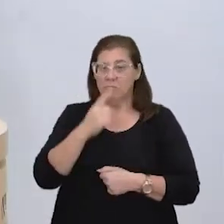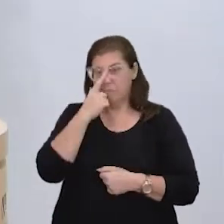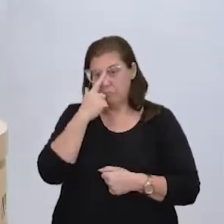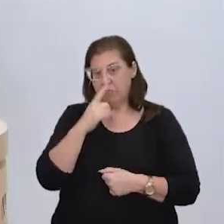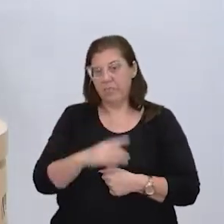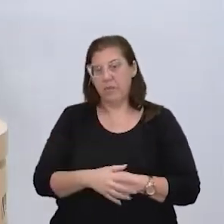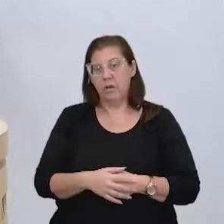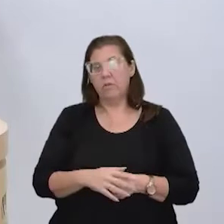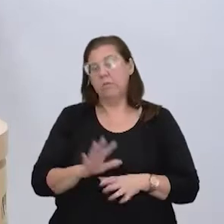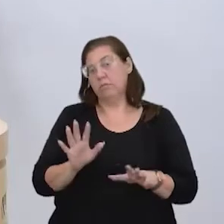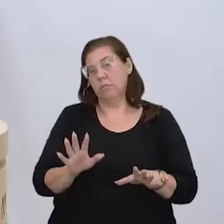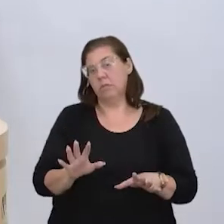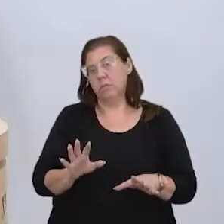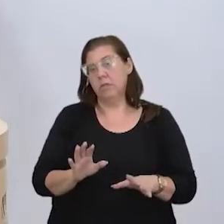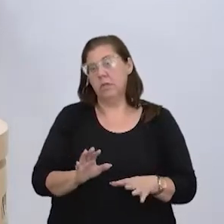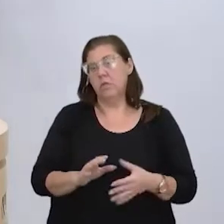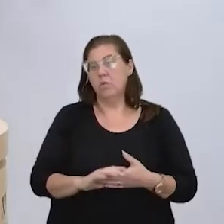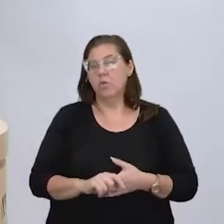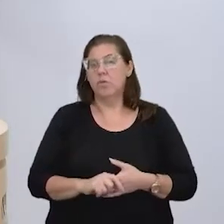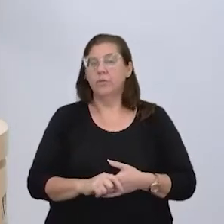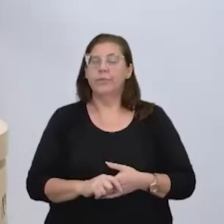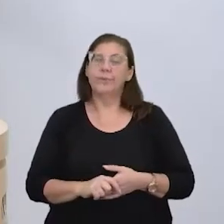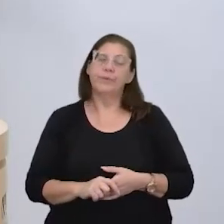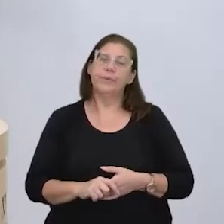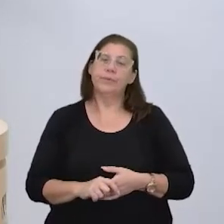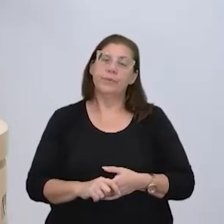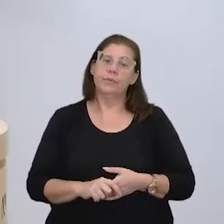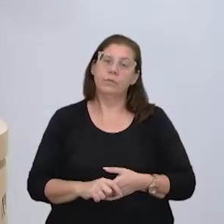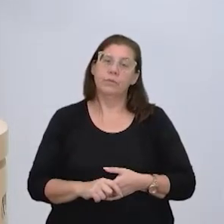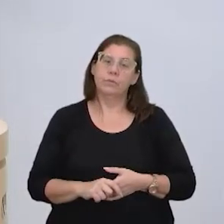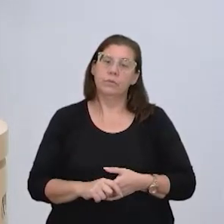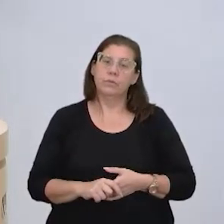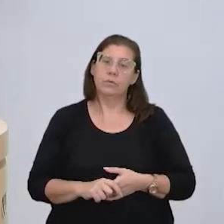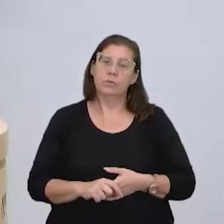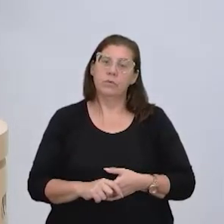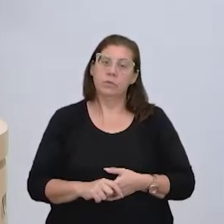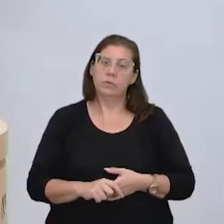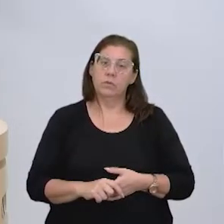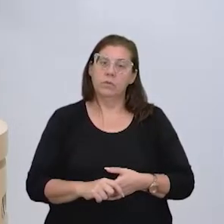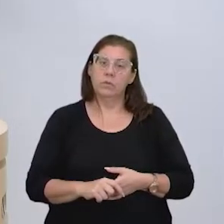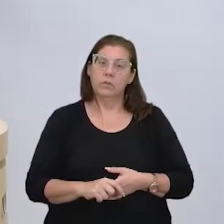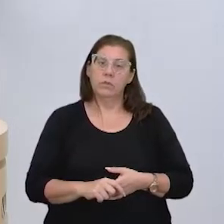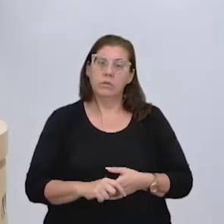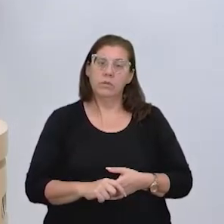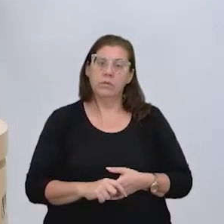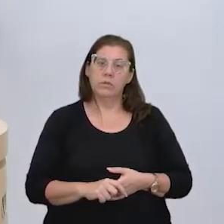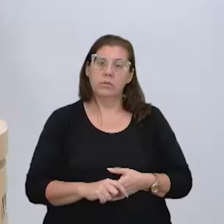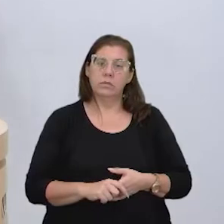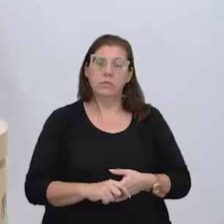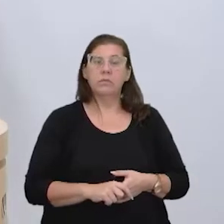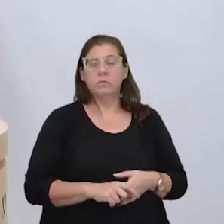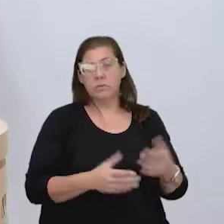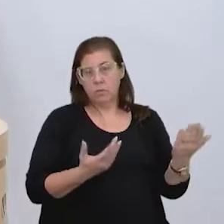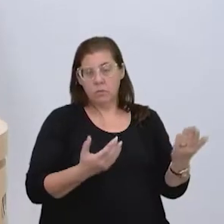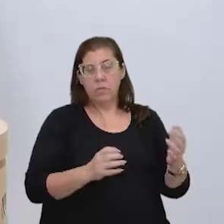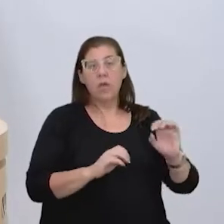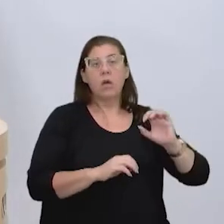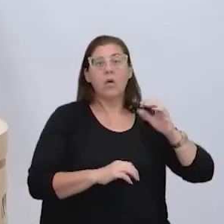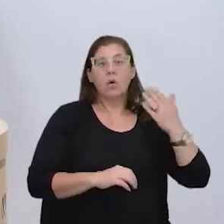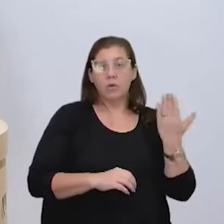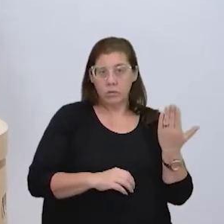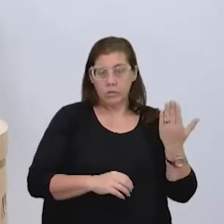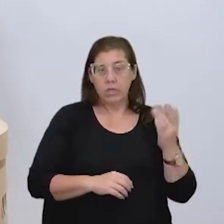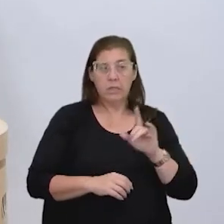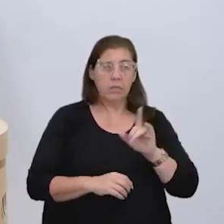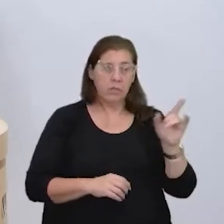bagulho bem aleatório que tá acontecendo agora. O processo lá da Amber Heard com o Johnny Depp. Eu preciso saber disso?